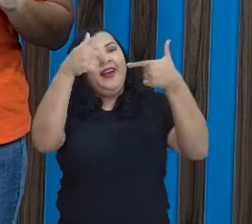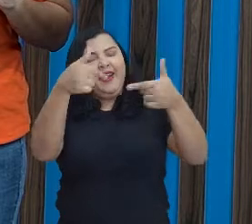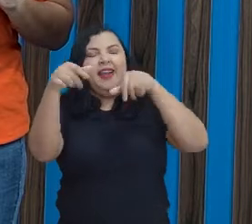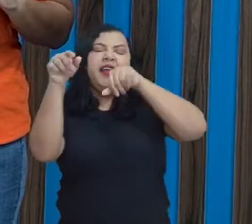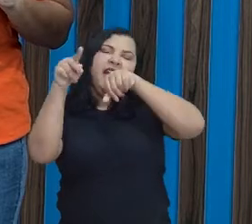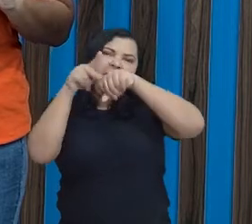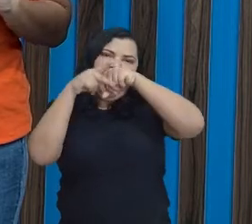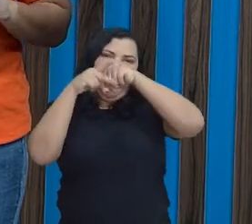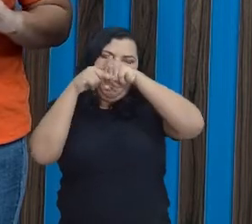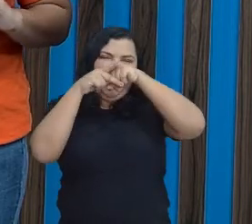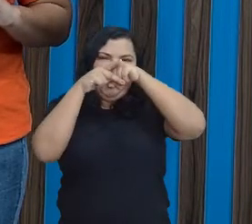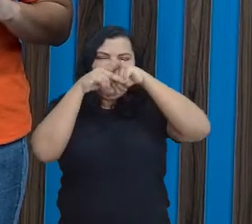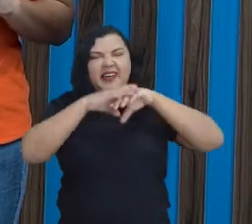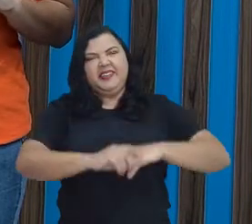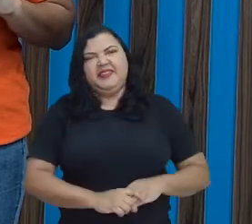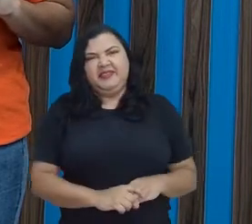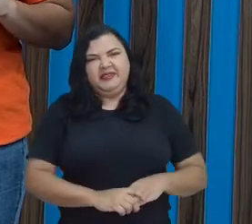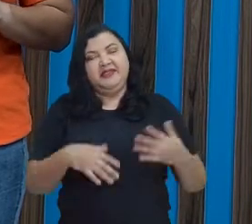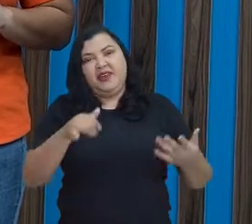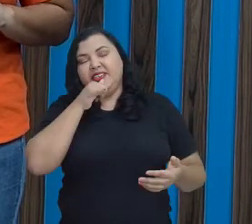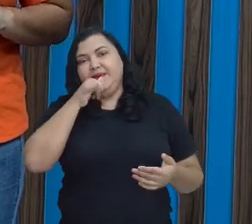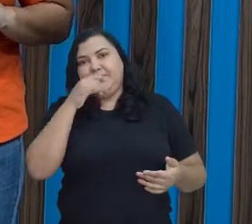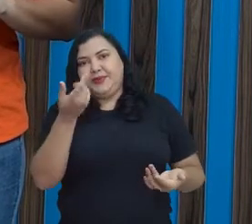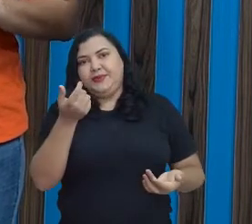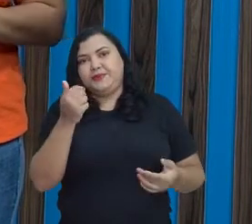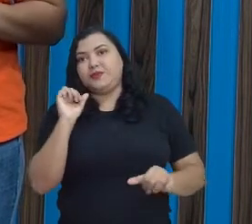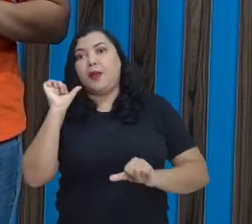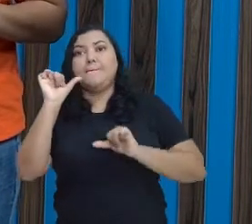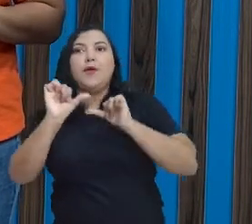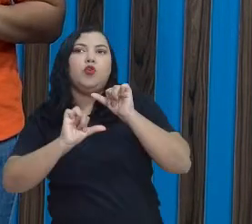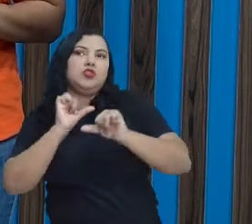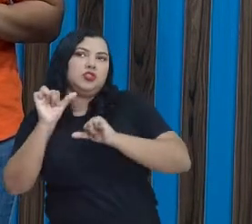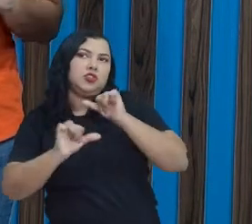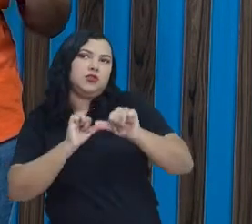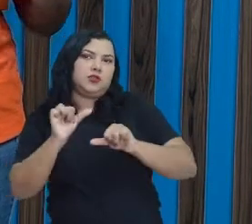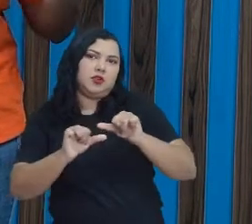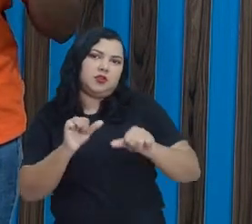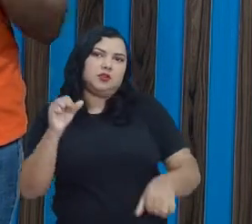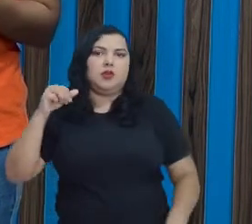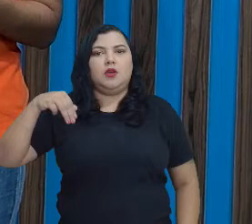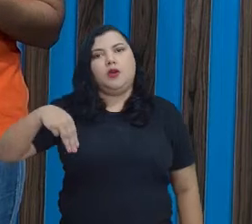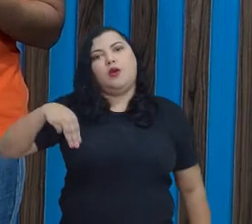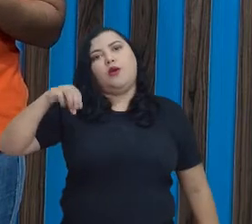que o discurso sofreu. Ou seja, o predicativo, ele foi modificado.